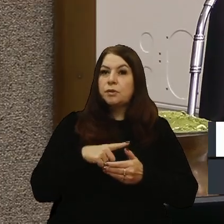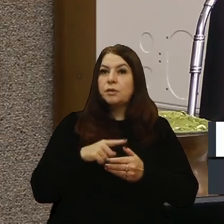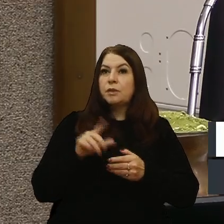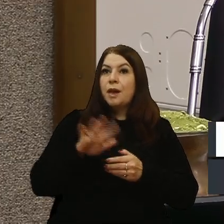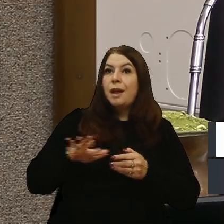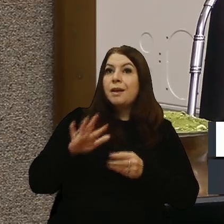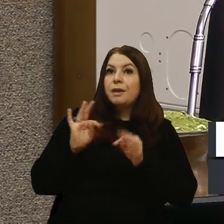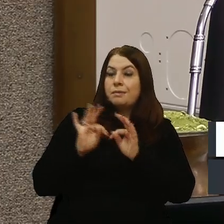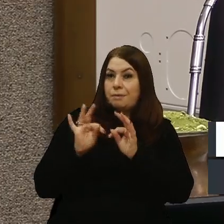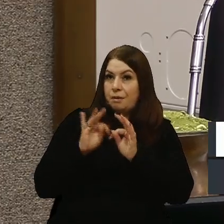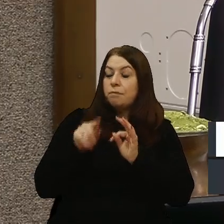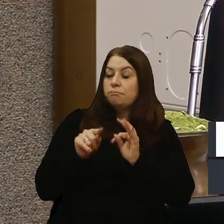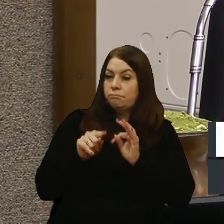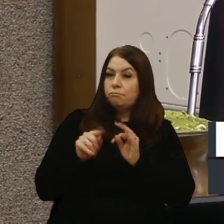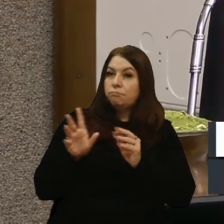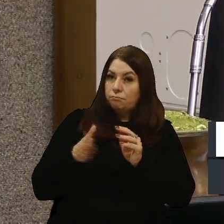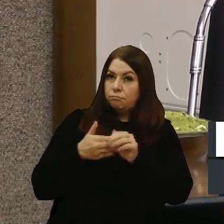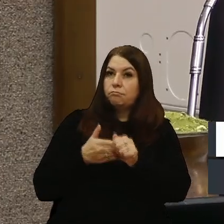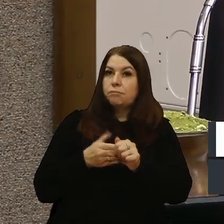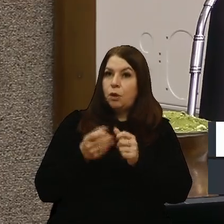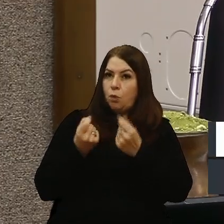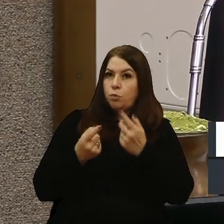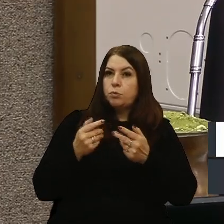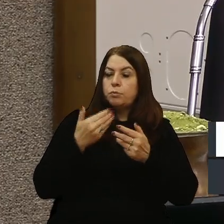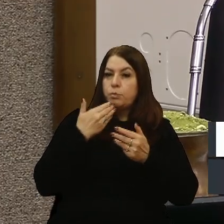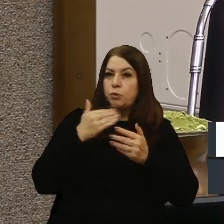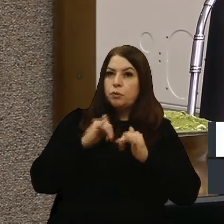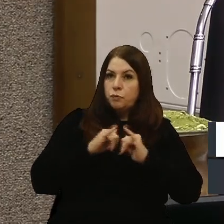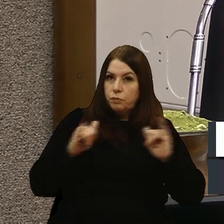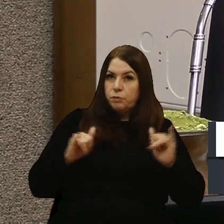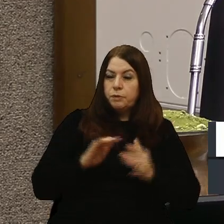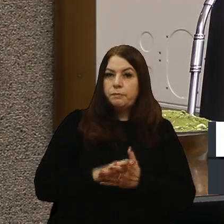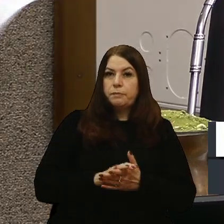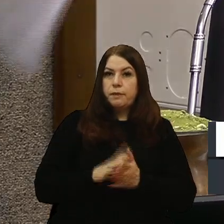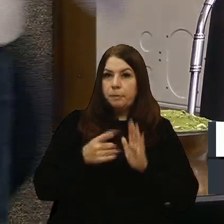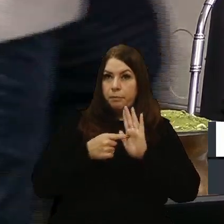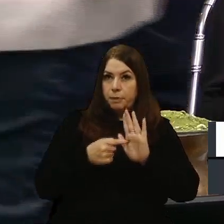técnicas. O senhor acompanhou alguns pedidos de informação